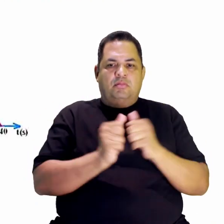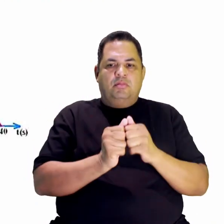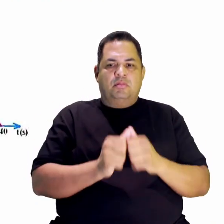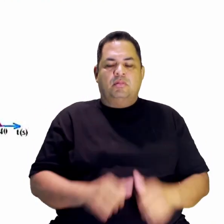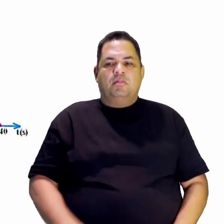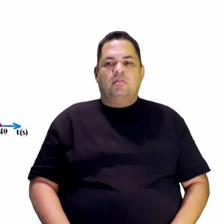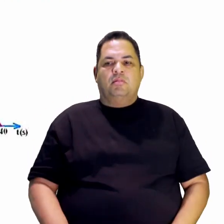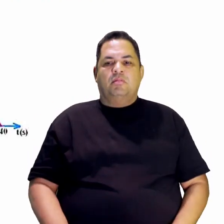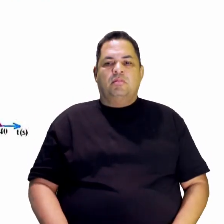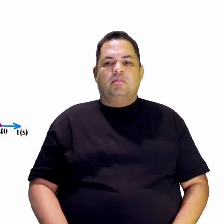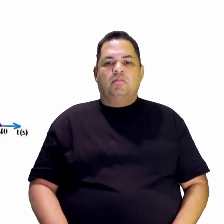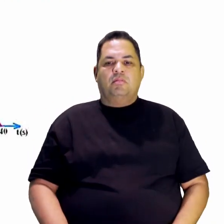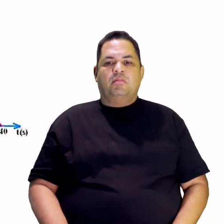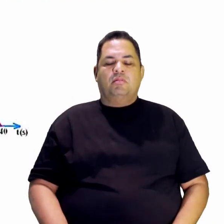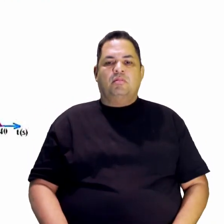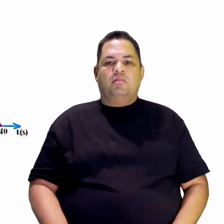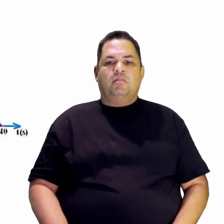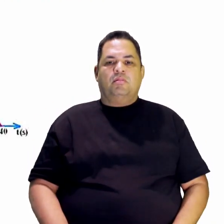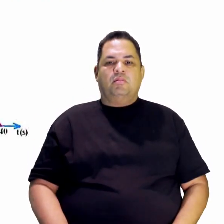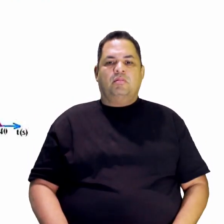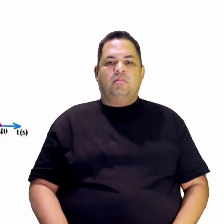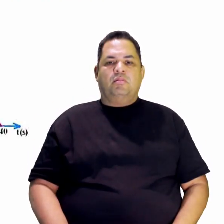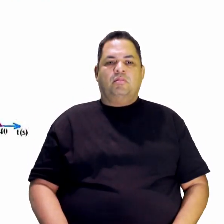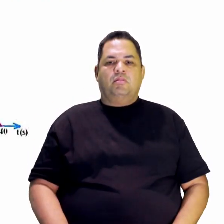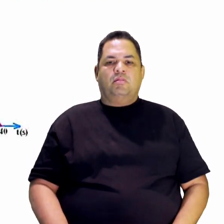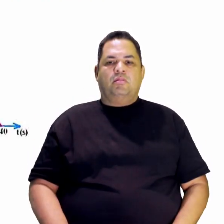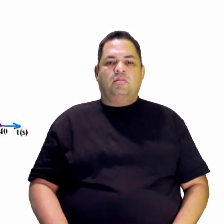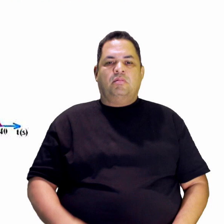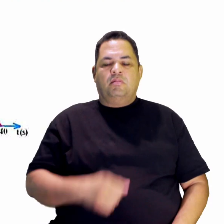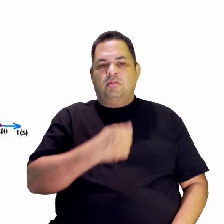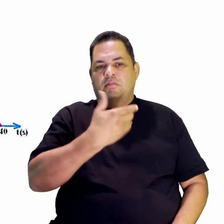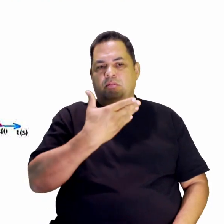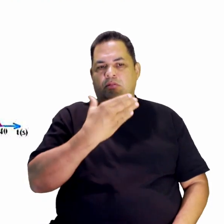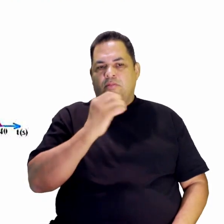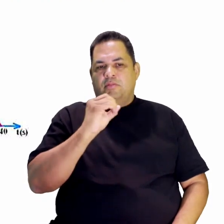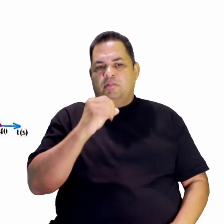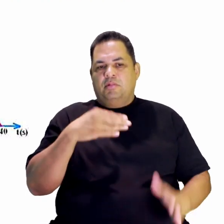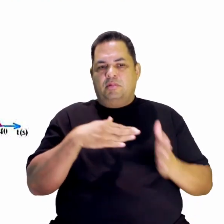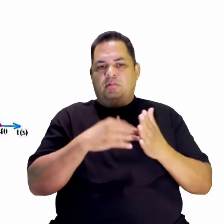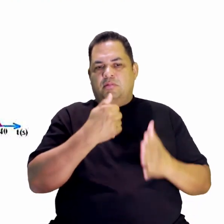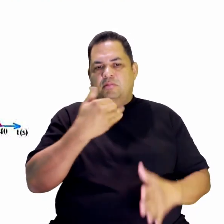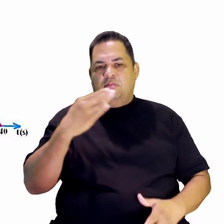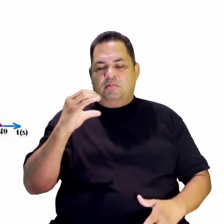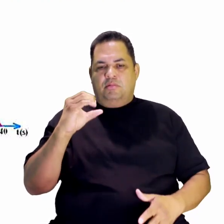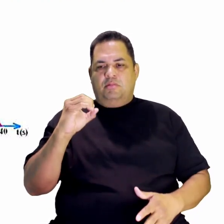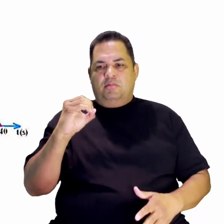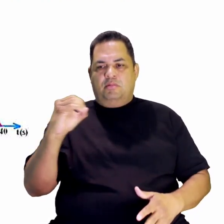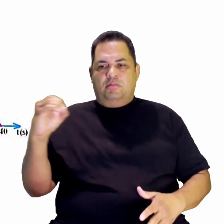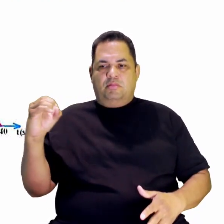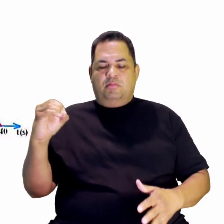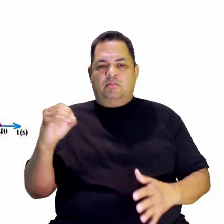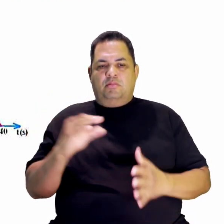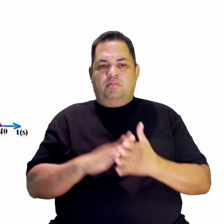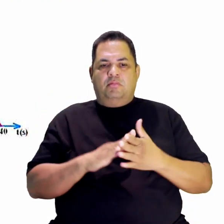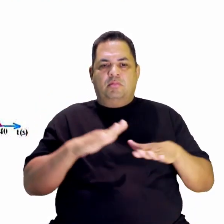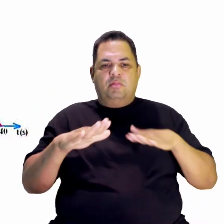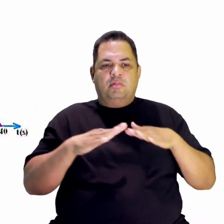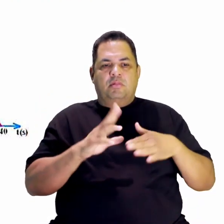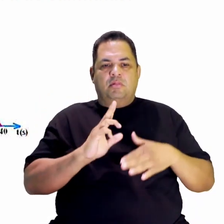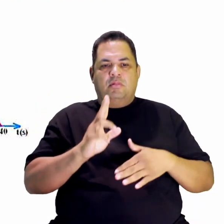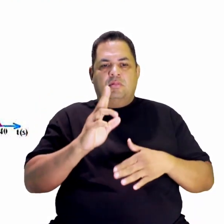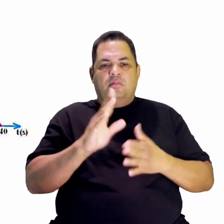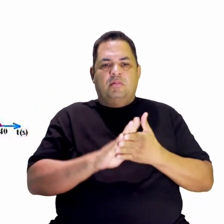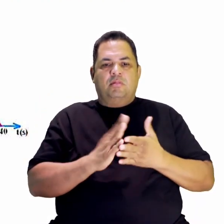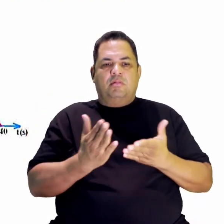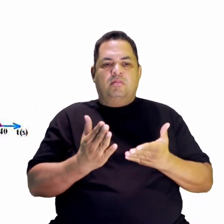caminhão, certo? De 20 a 100, nós podemos ver que o movimento é uniforme. Então, as caixas,